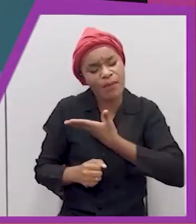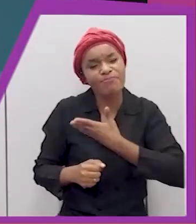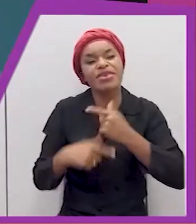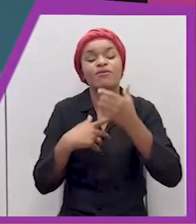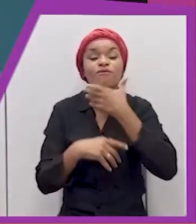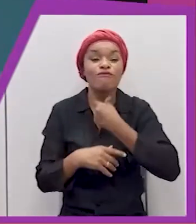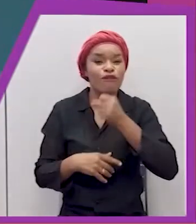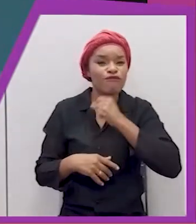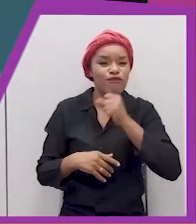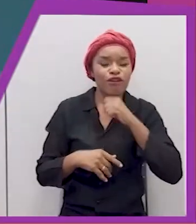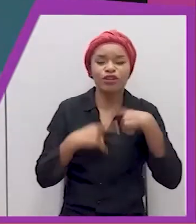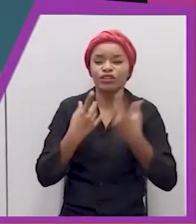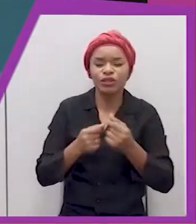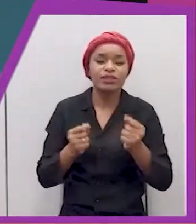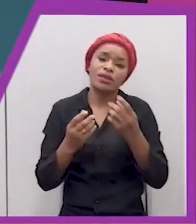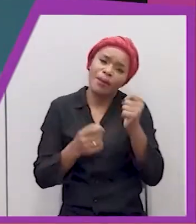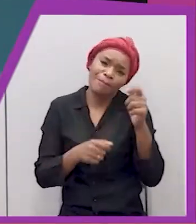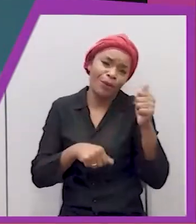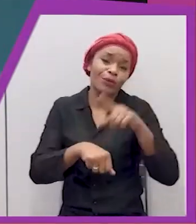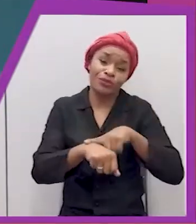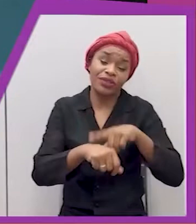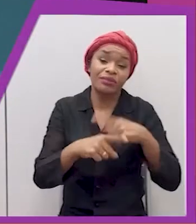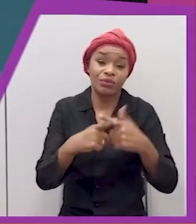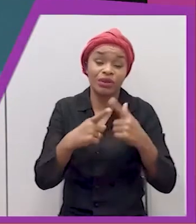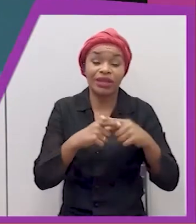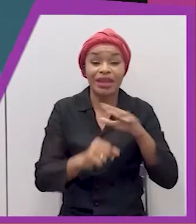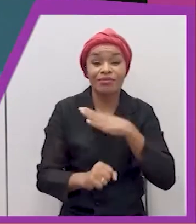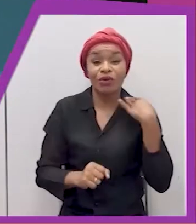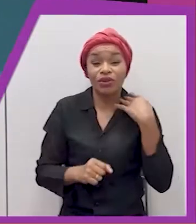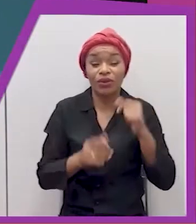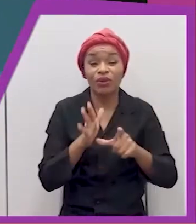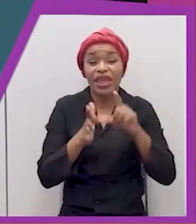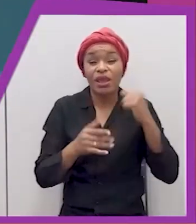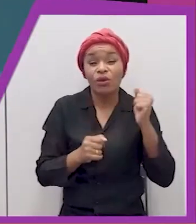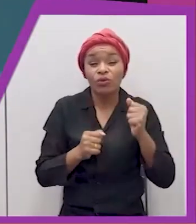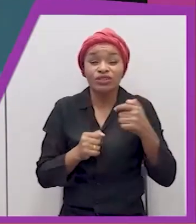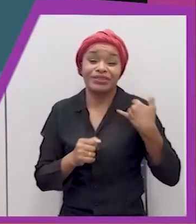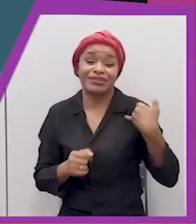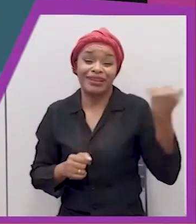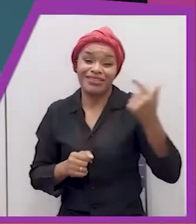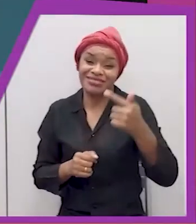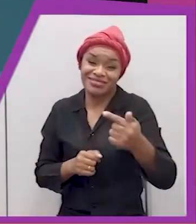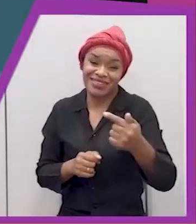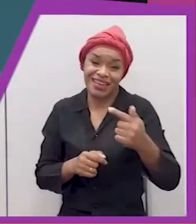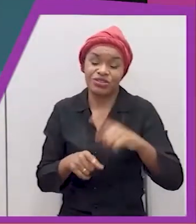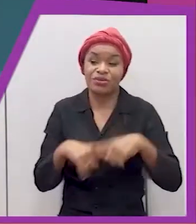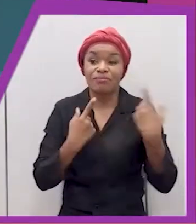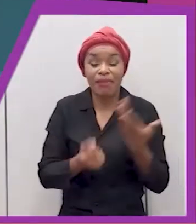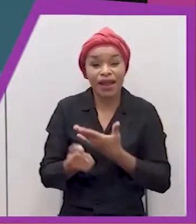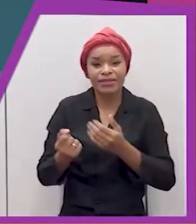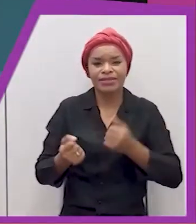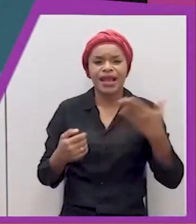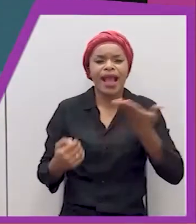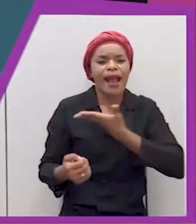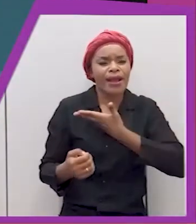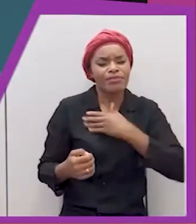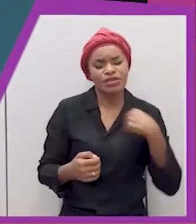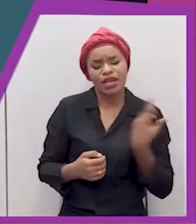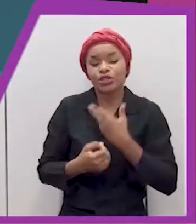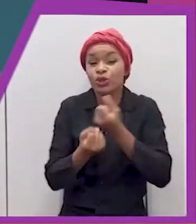forno tem uma boca e aí os padeiros colocavam as assadeiras com os pães Cruz e daqui a pouco sai aquele tom